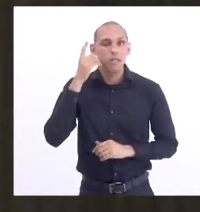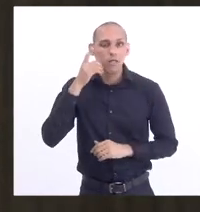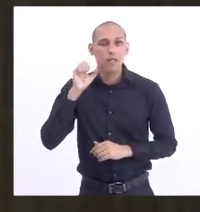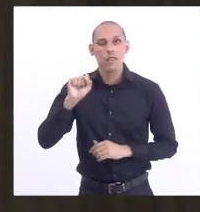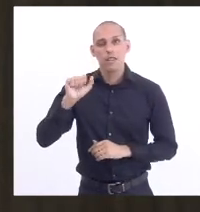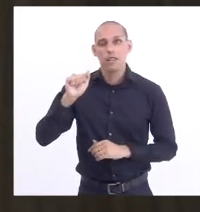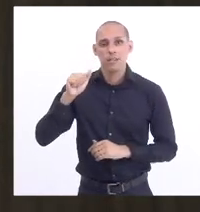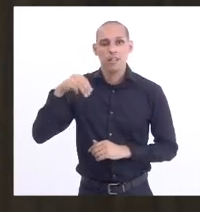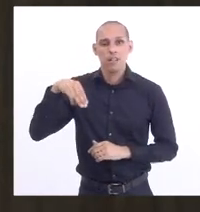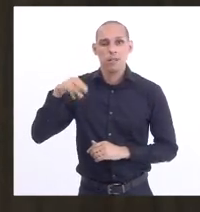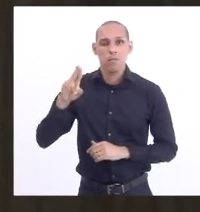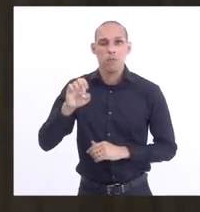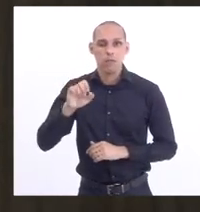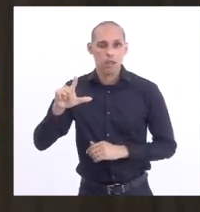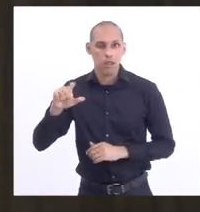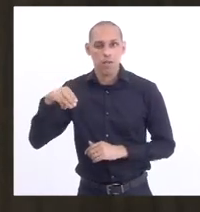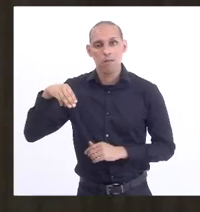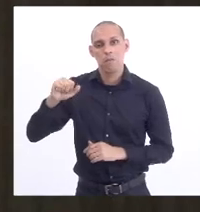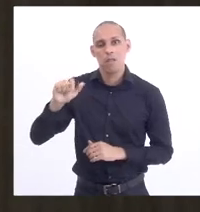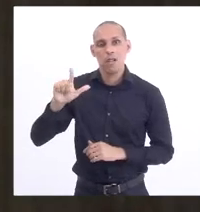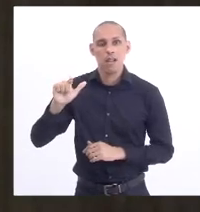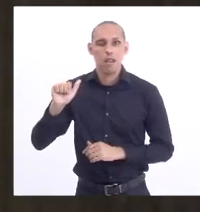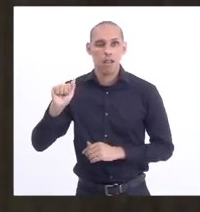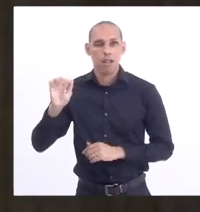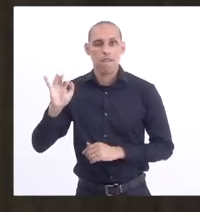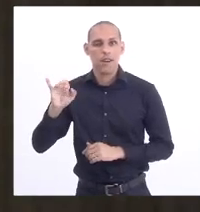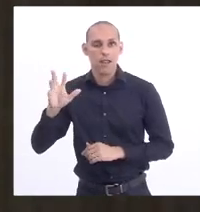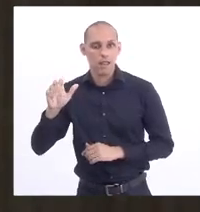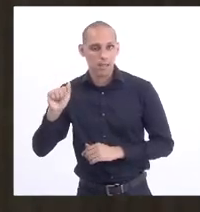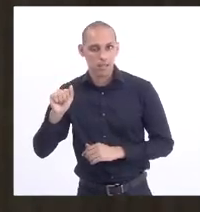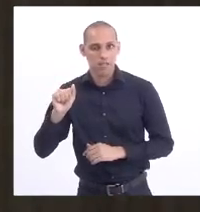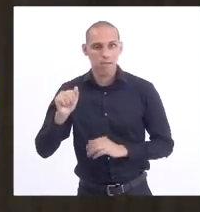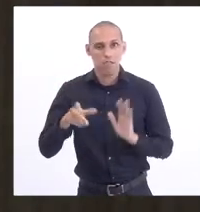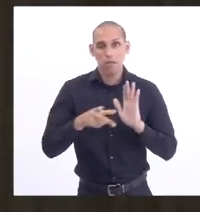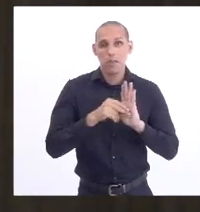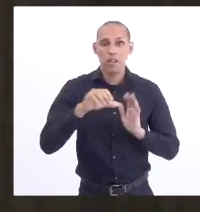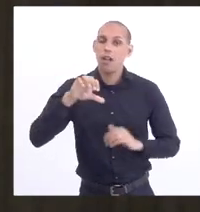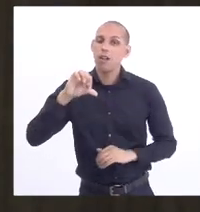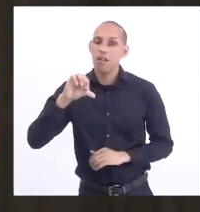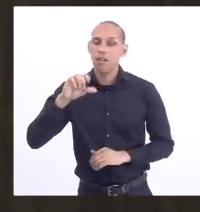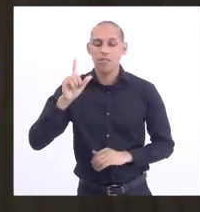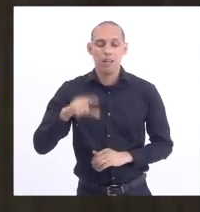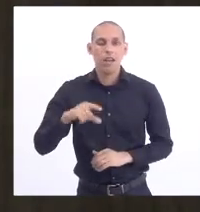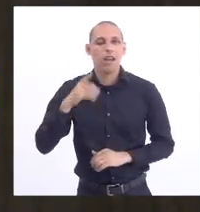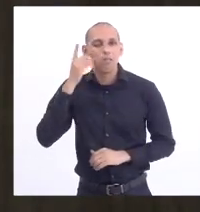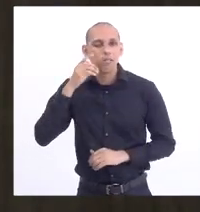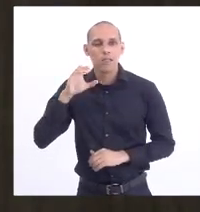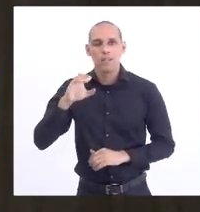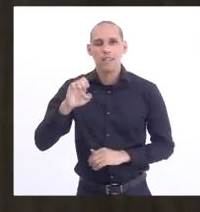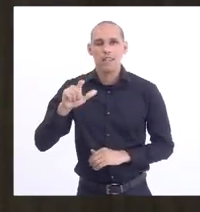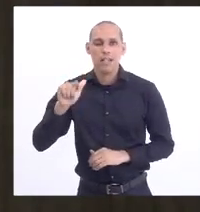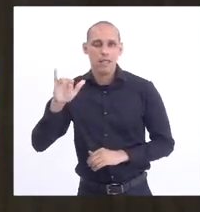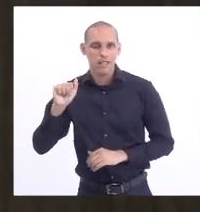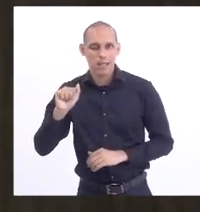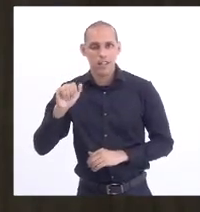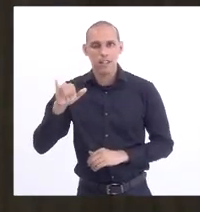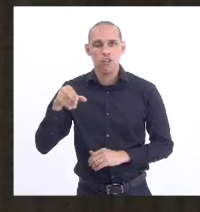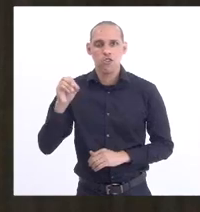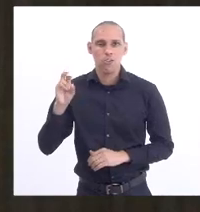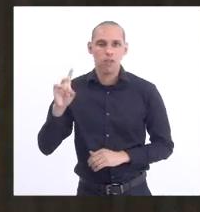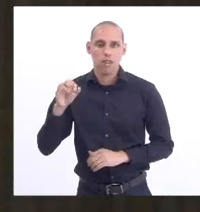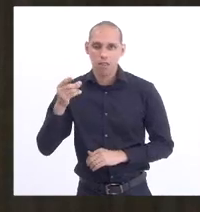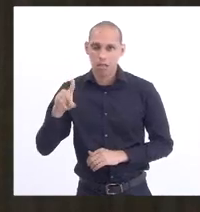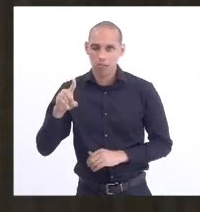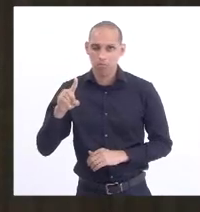Samuel Malafaia, 9 da deputada Célia Jordão. Então, o parecer que